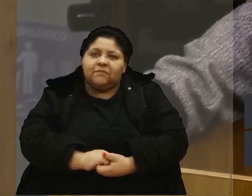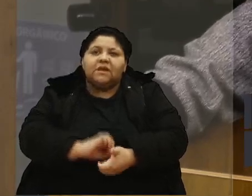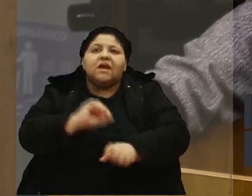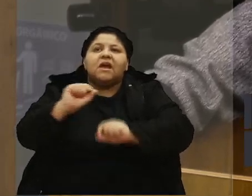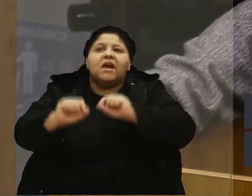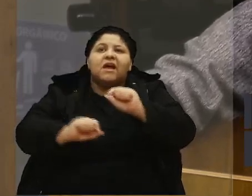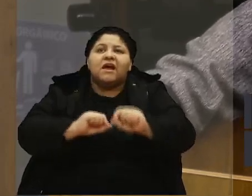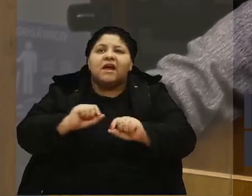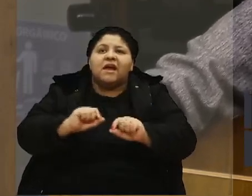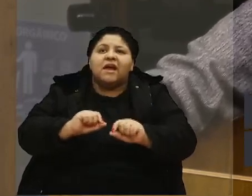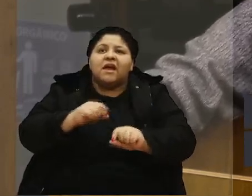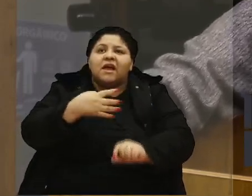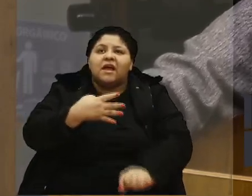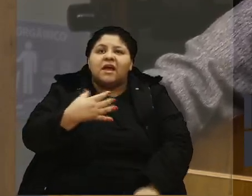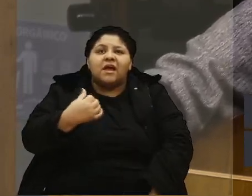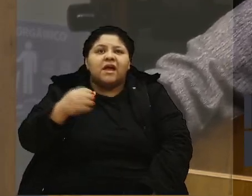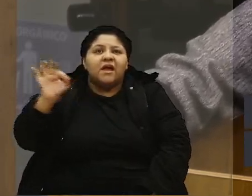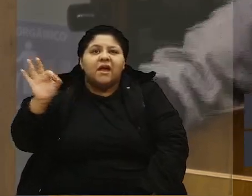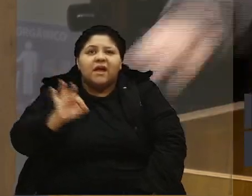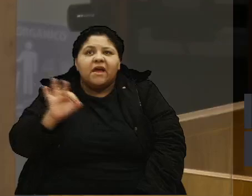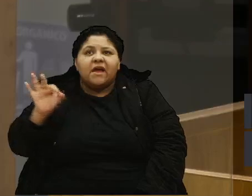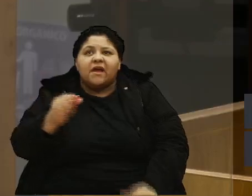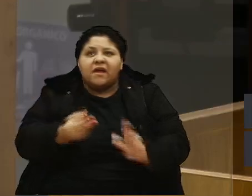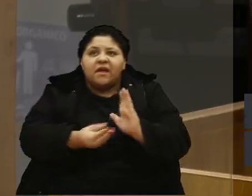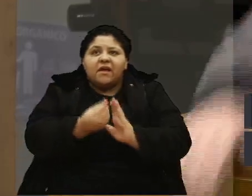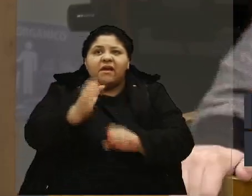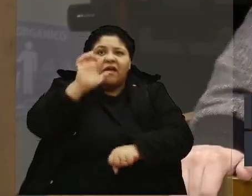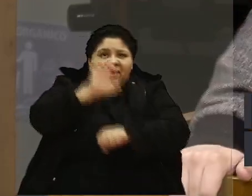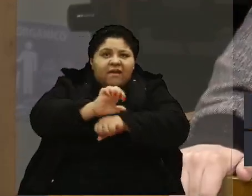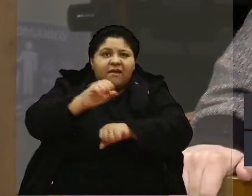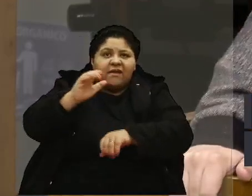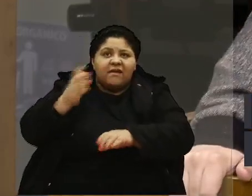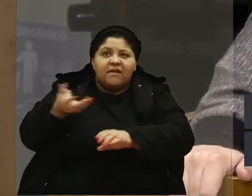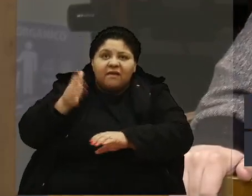Quem toma 46% do orçamento do Estado e quer mais.